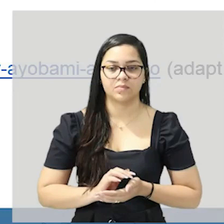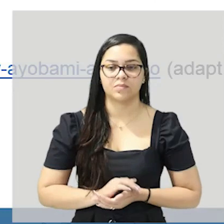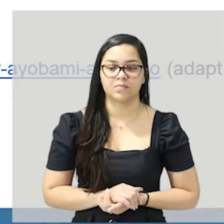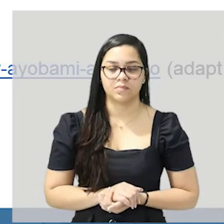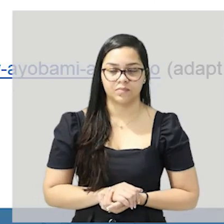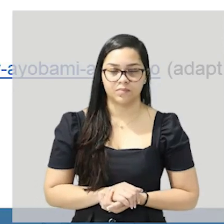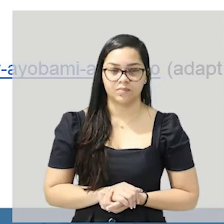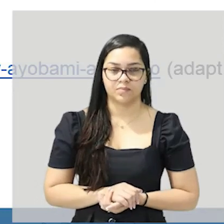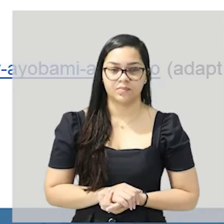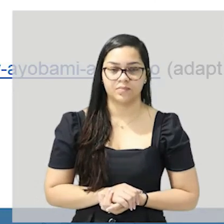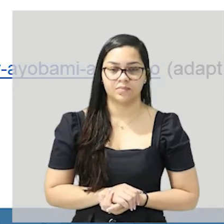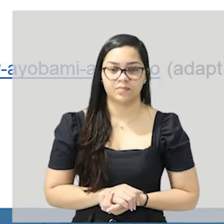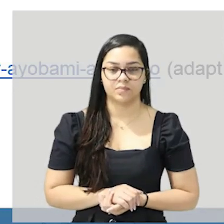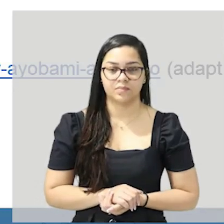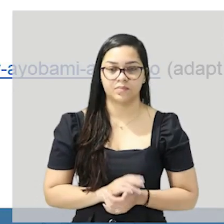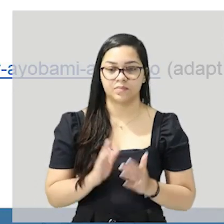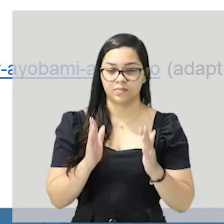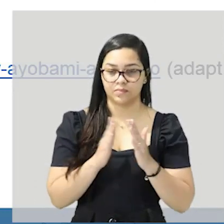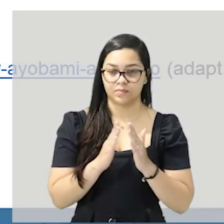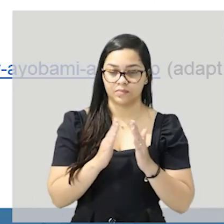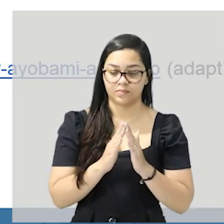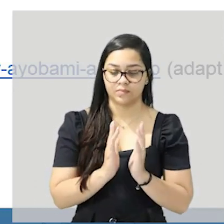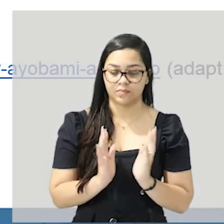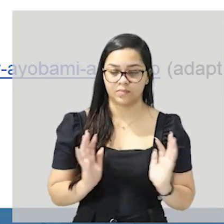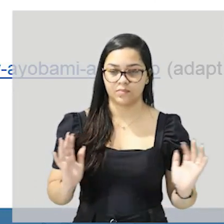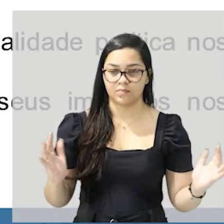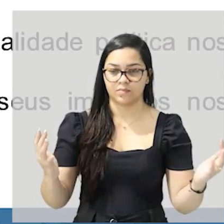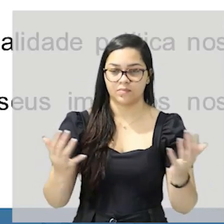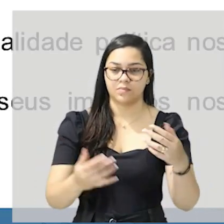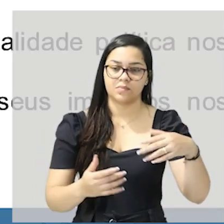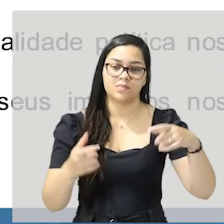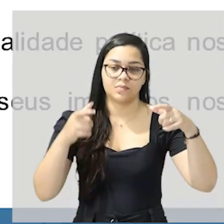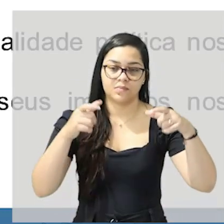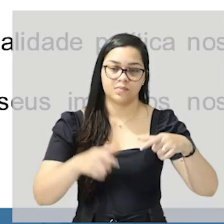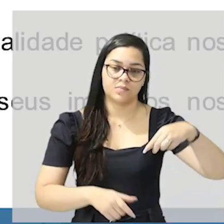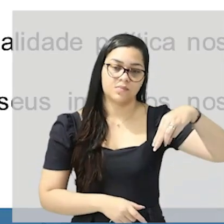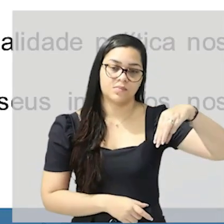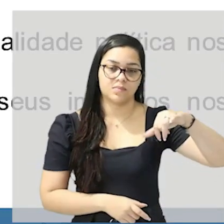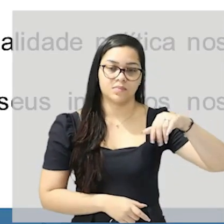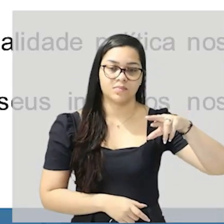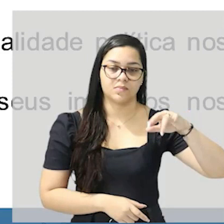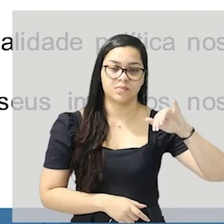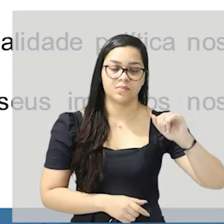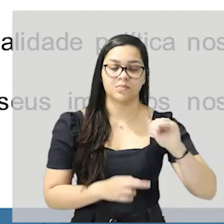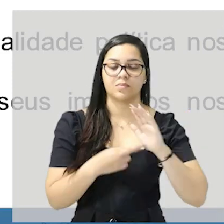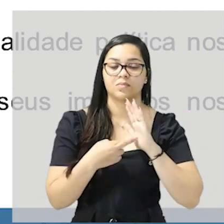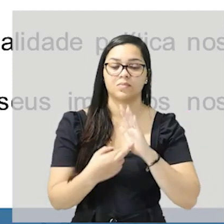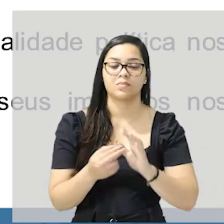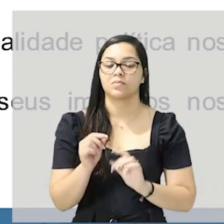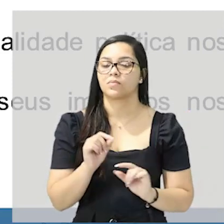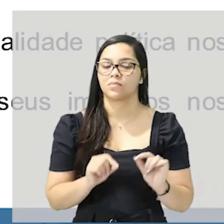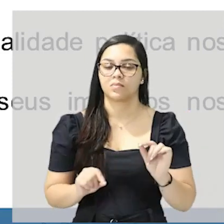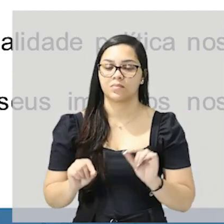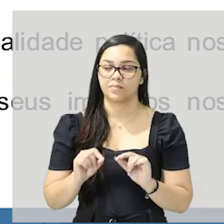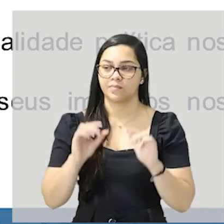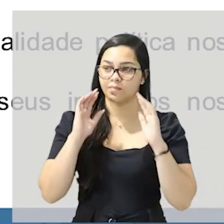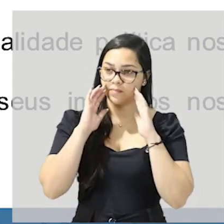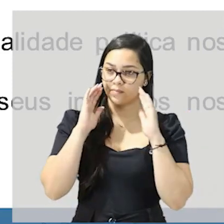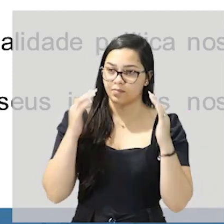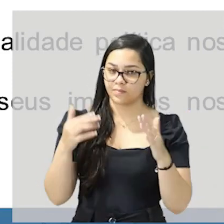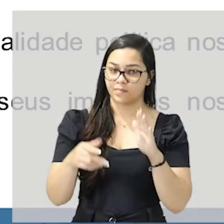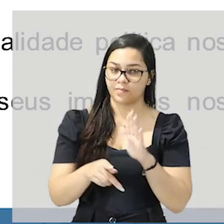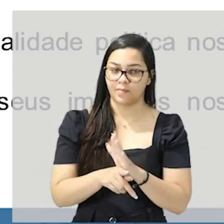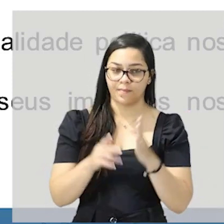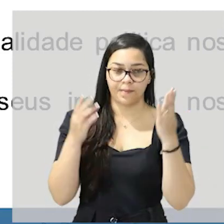autora, as casas e as cercas na Nigéria representam. Então, o foco da análise